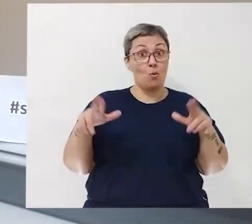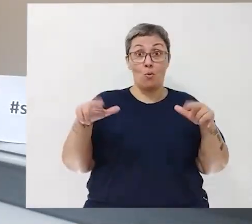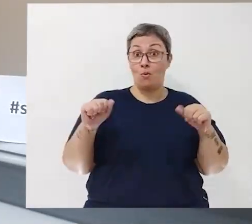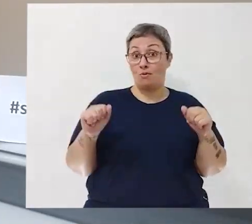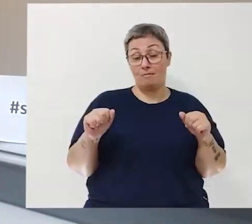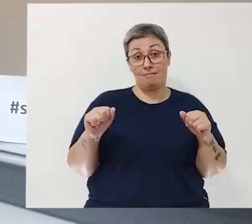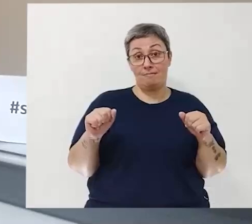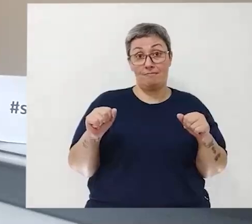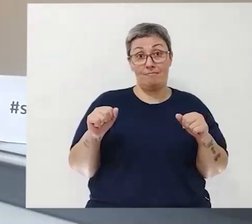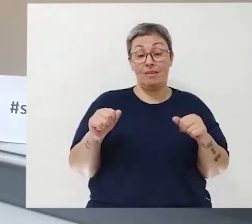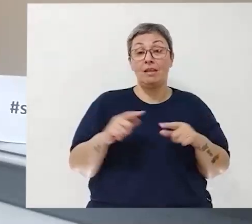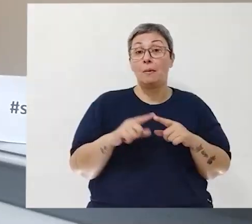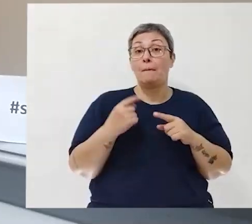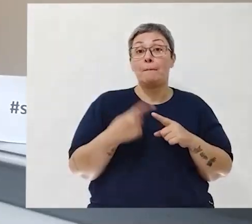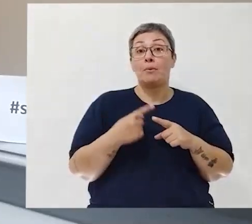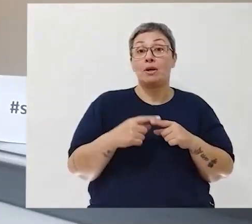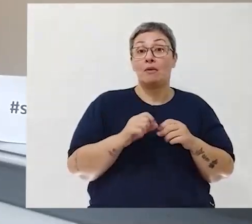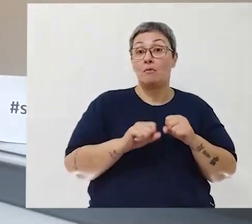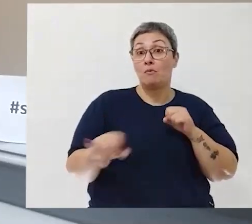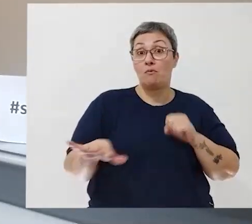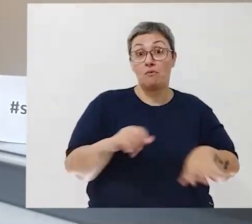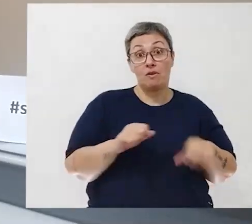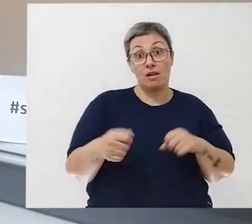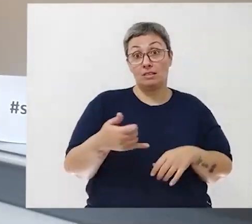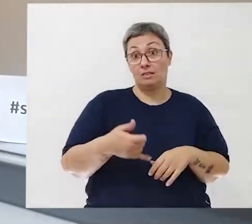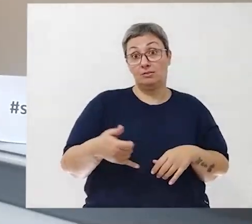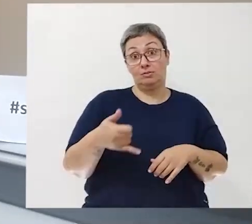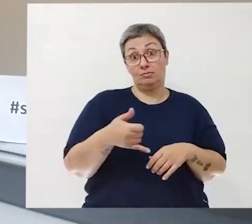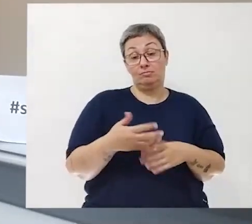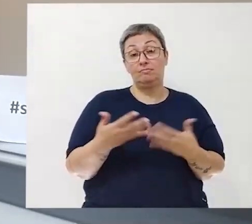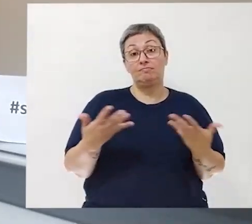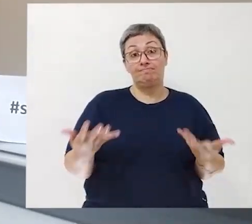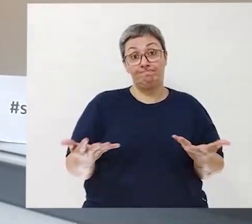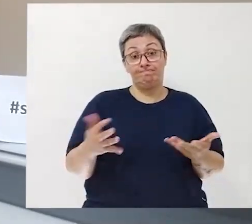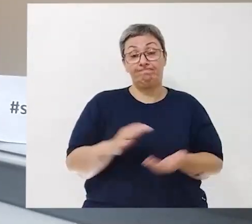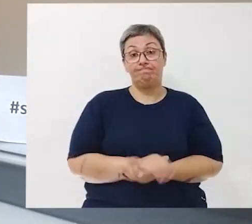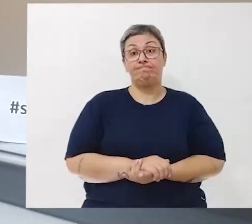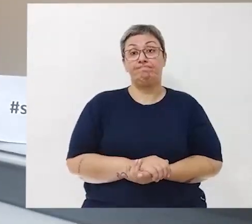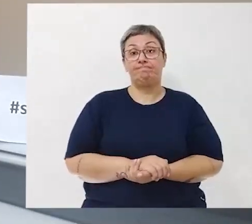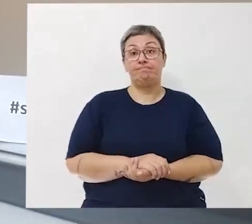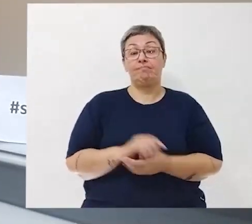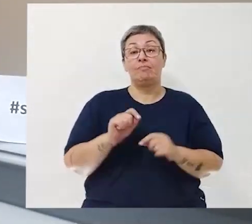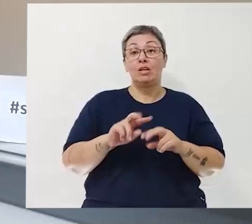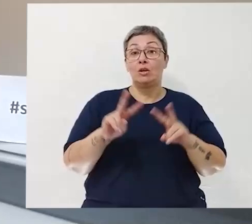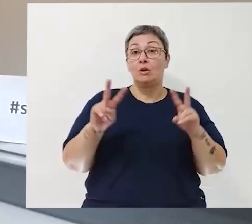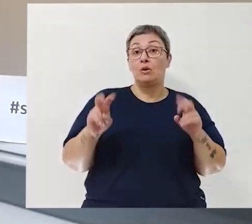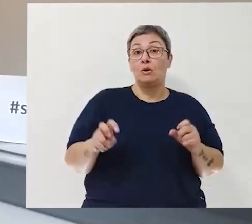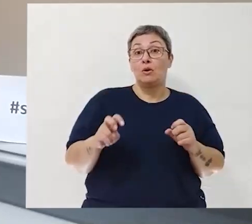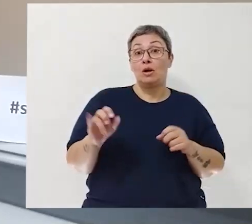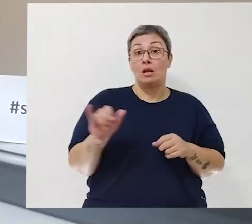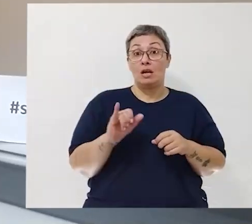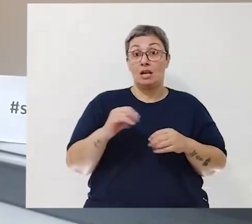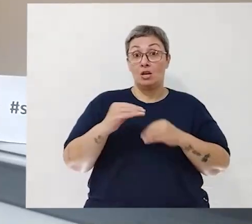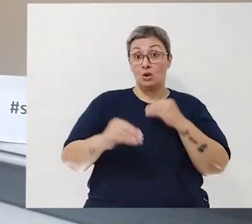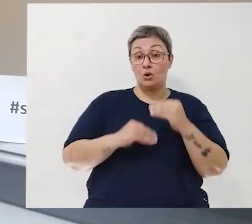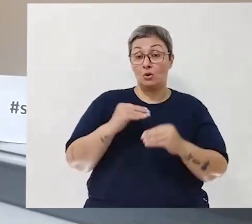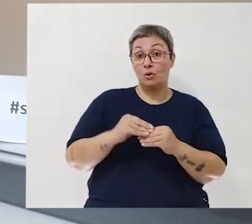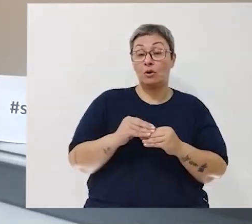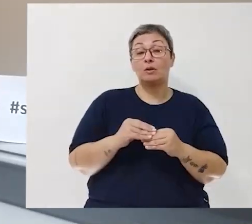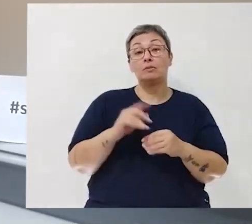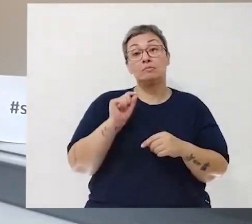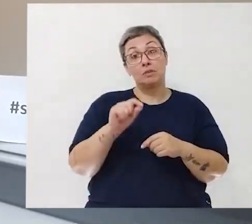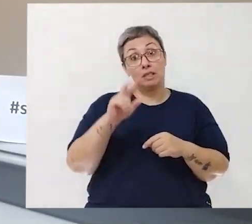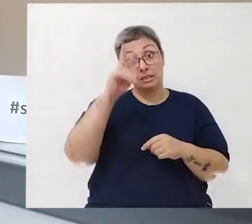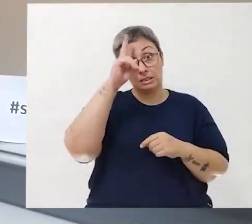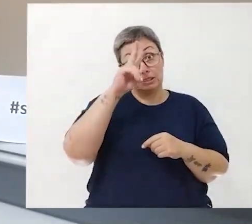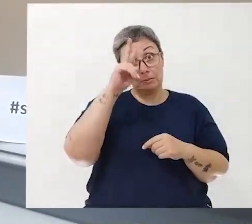irreversíveis, né? Devido a um vazamento aí, né? Bom, sobre a energia nuclear,